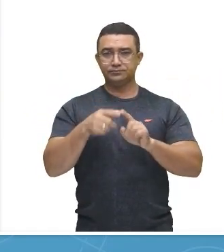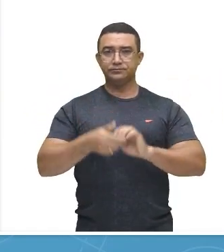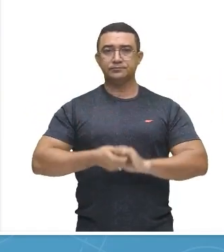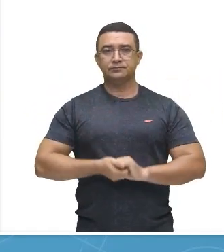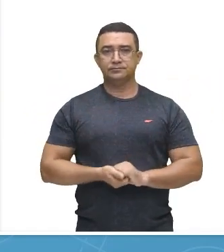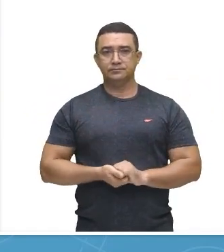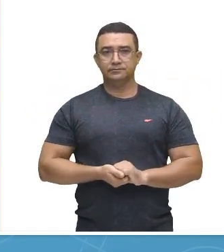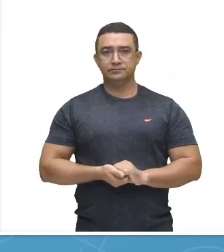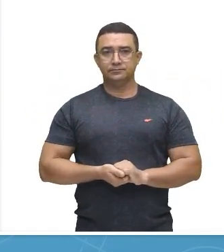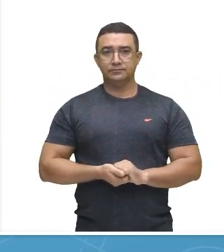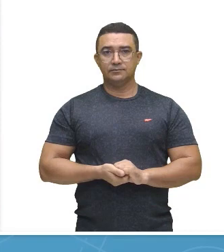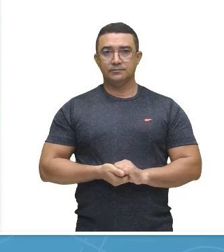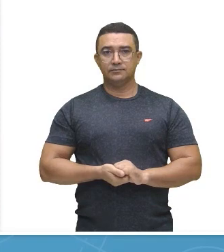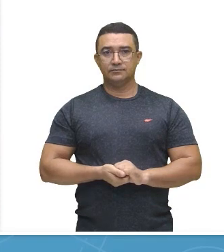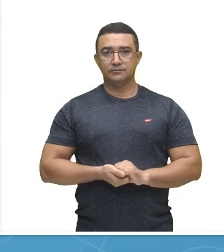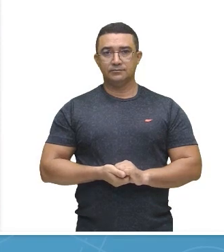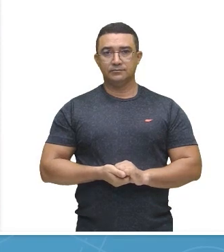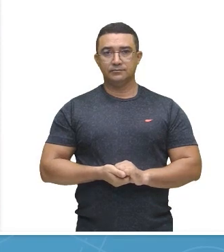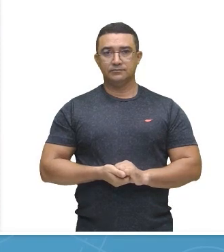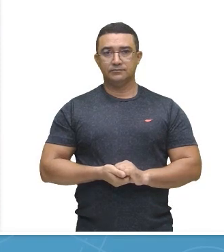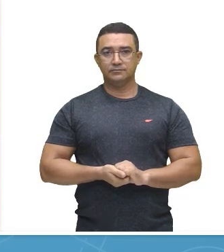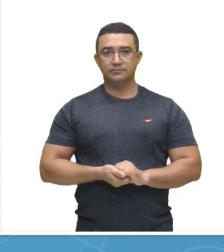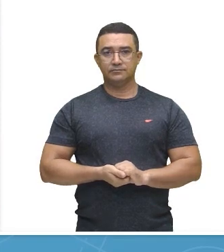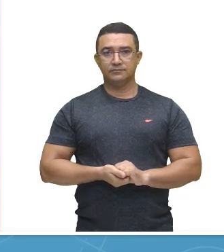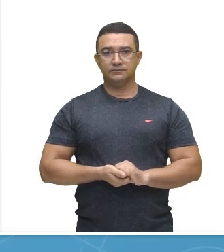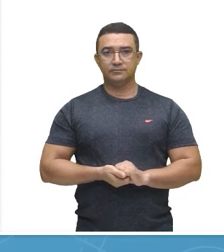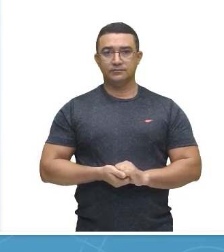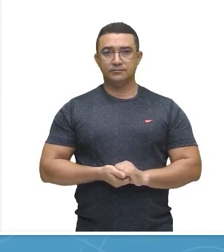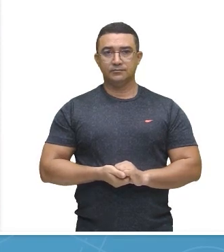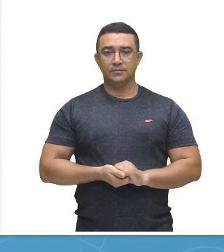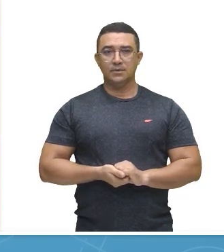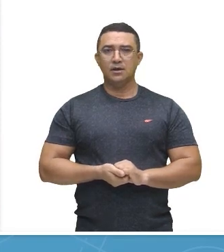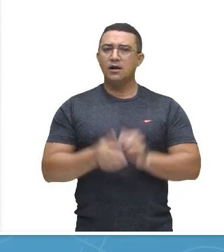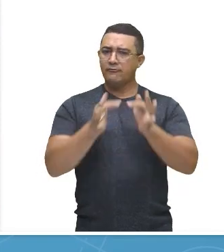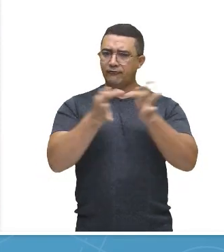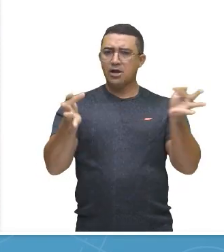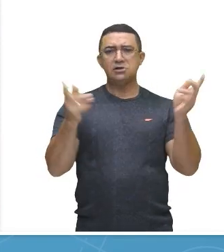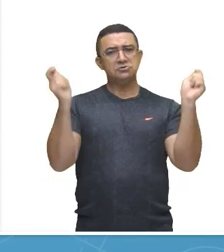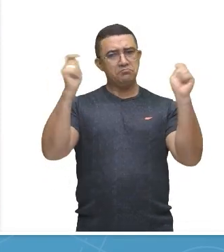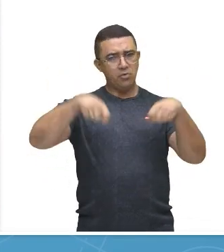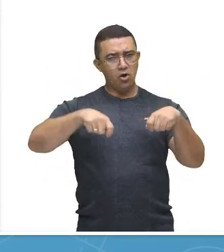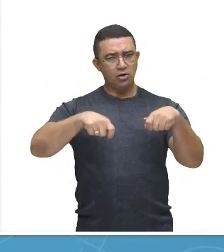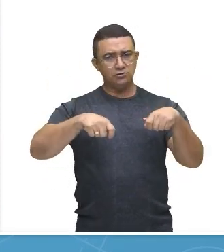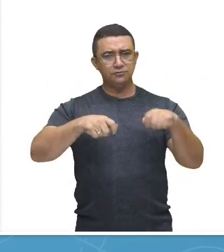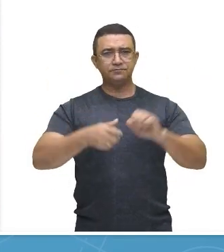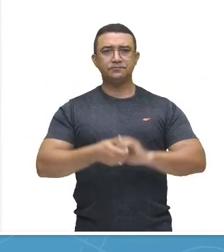exclamativa. E vamos avançando agora. Olha aí então o que nós temos. Nós temos a frase pode